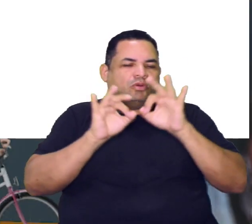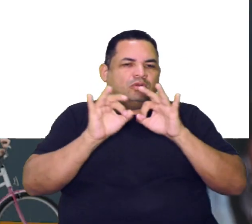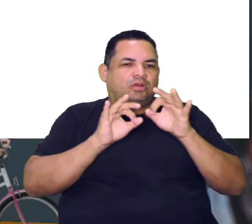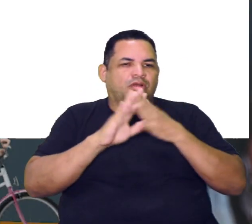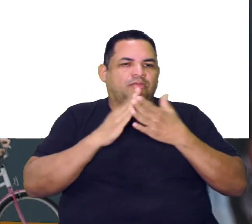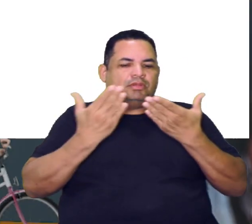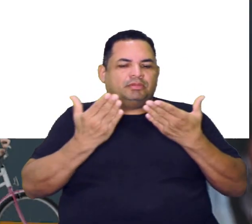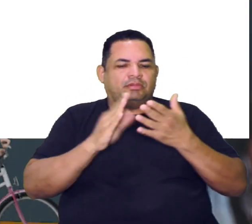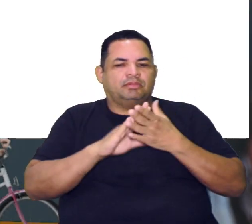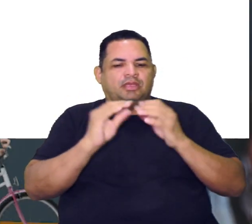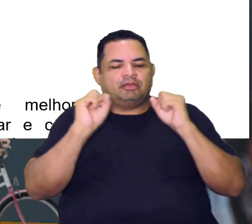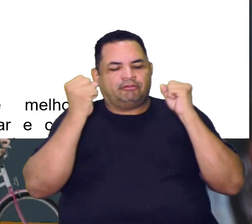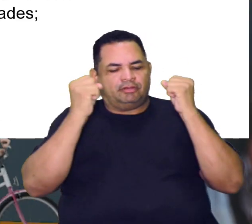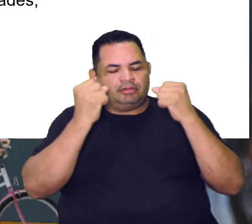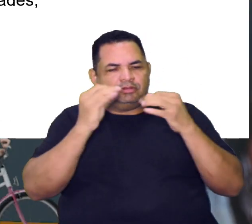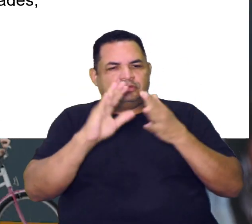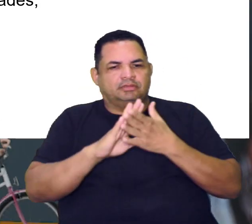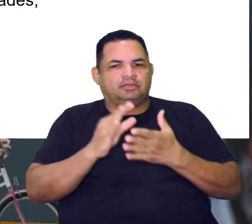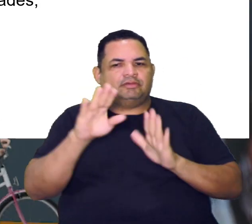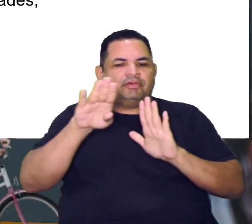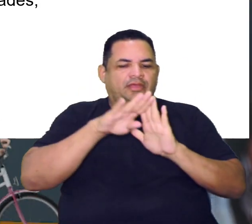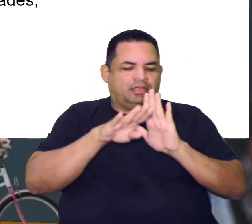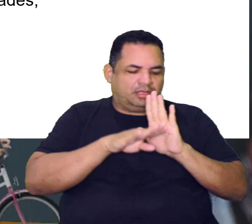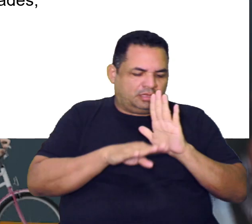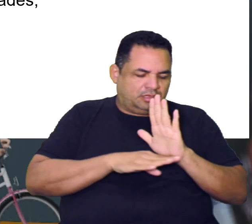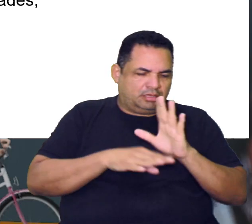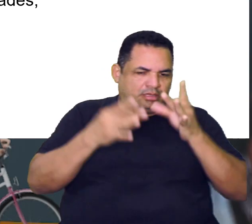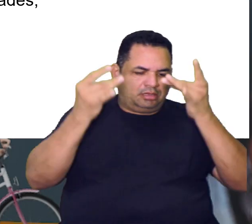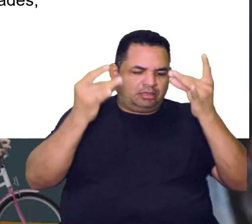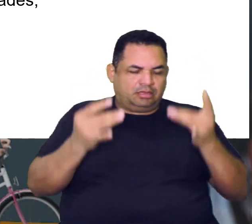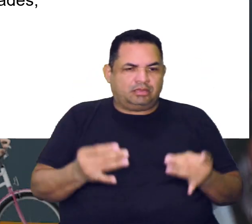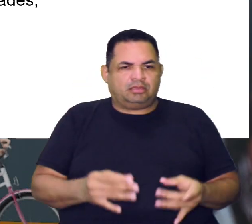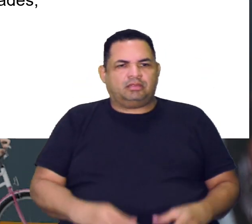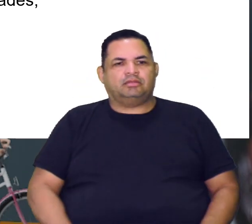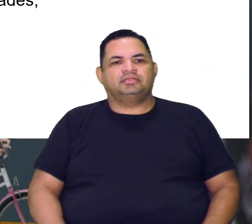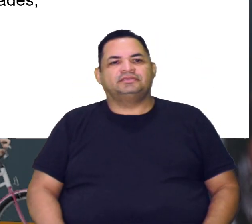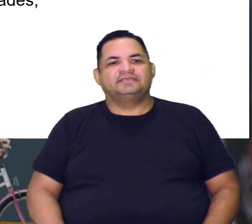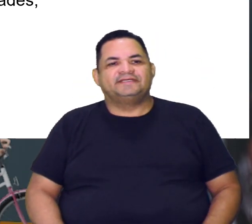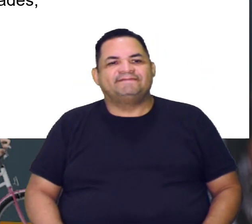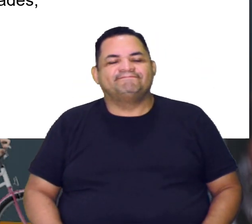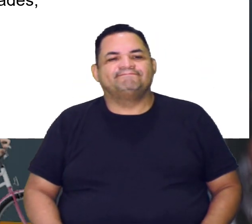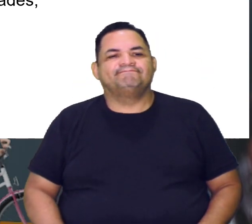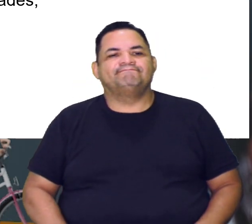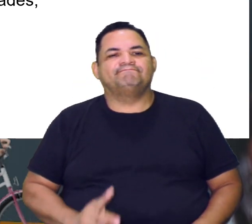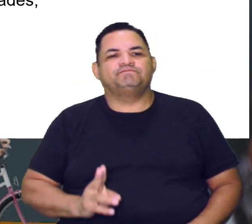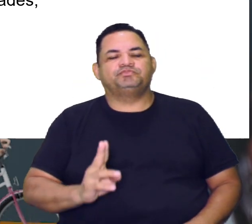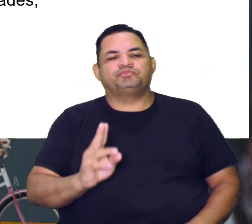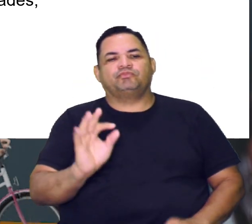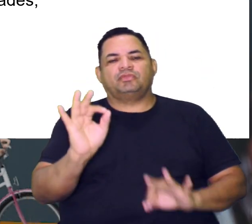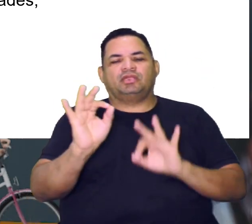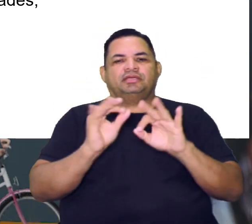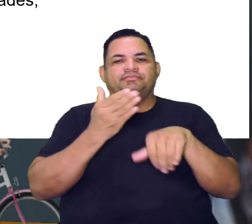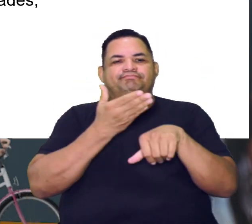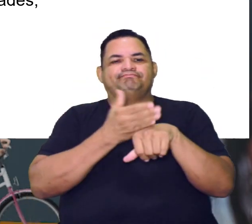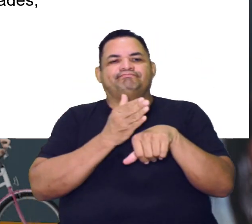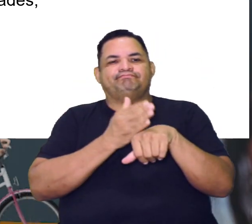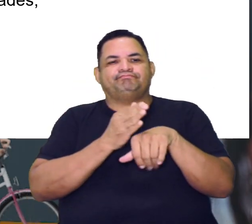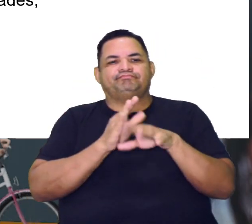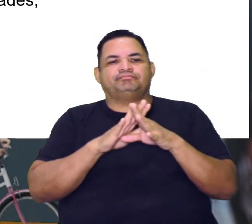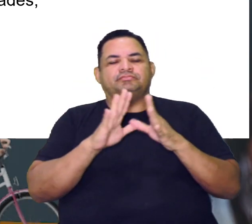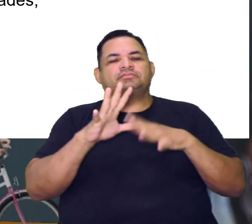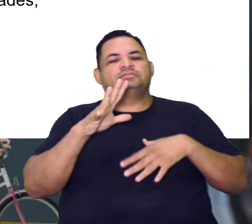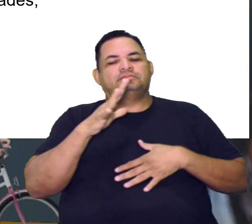meu condicionamento físico, vai prescrever esses exercícios. Sempre buscar realizar essas práticas de